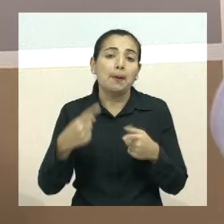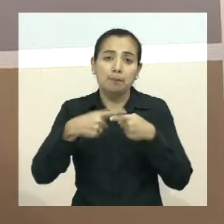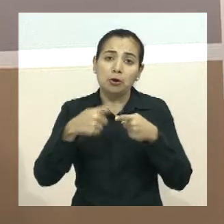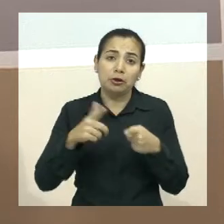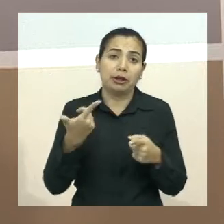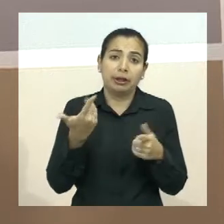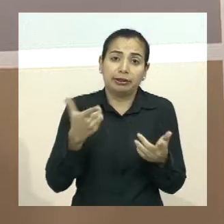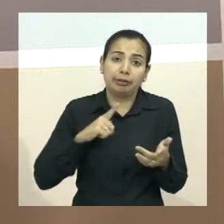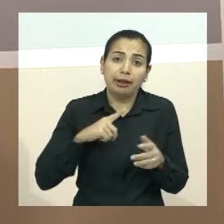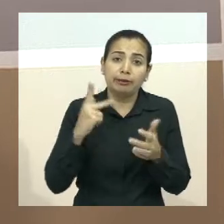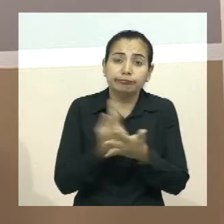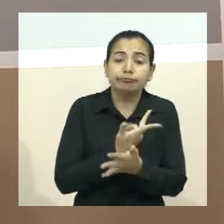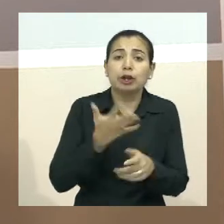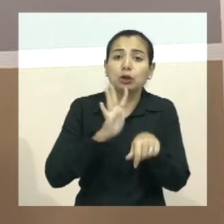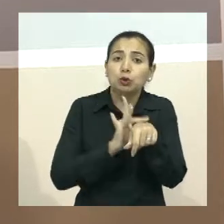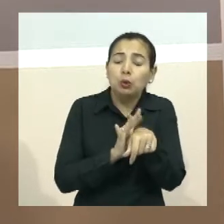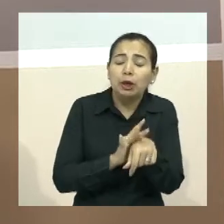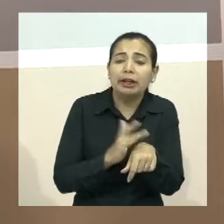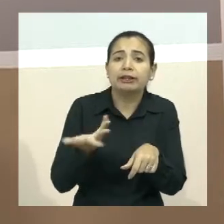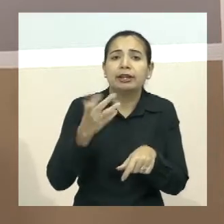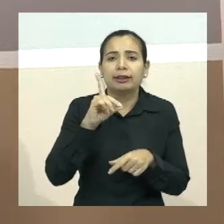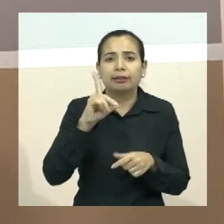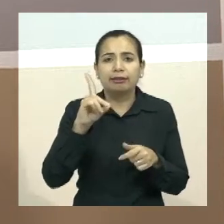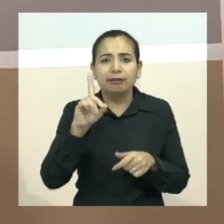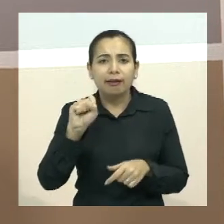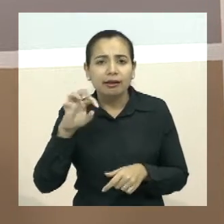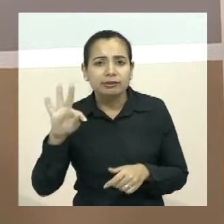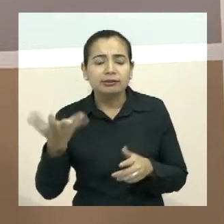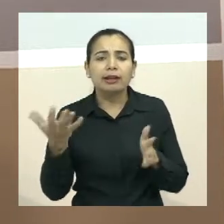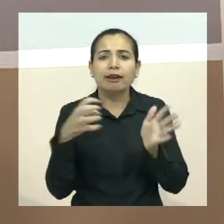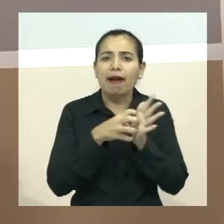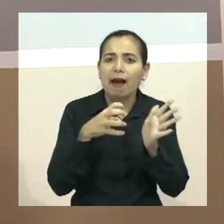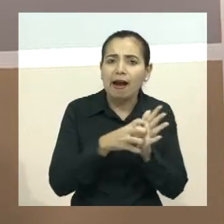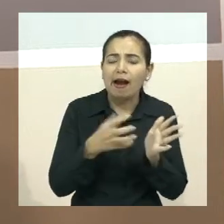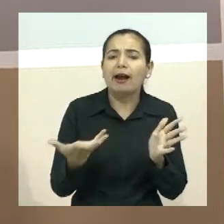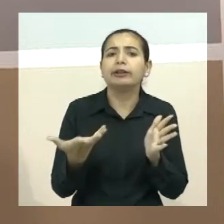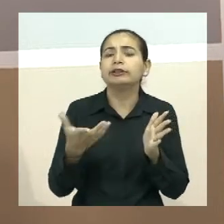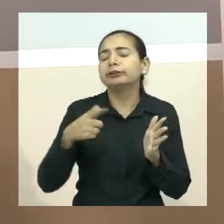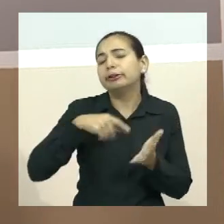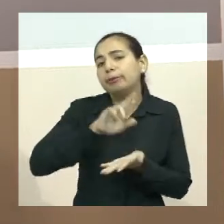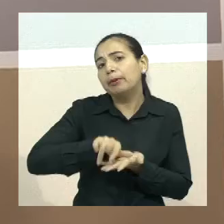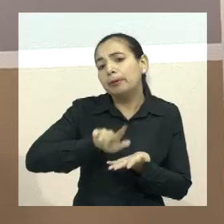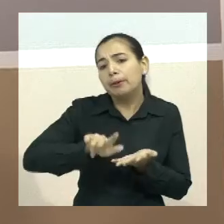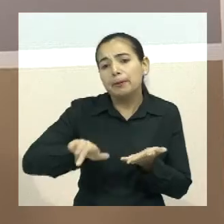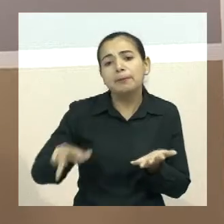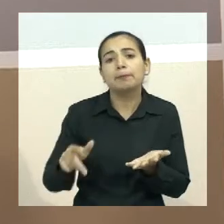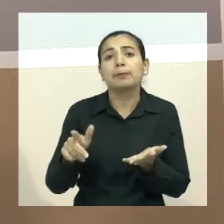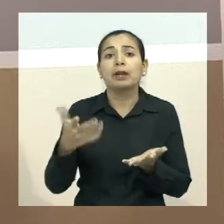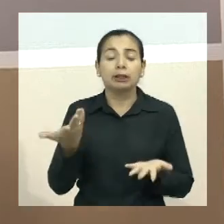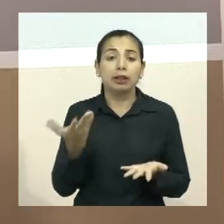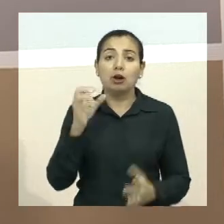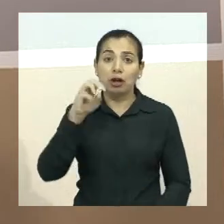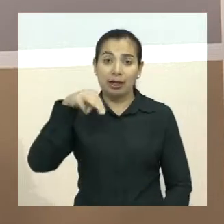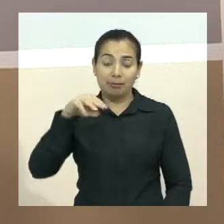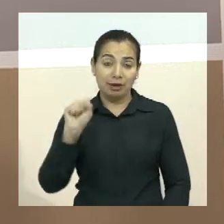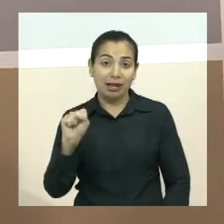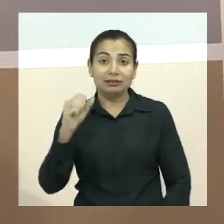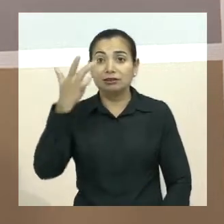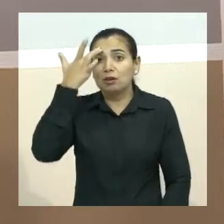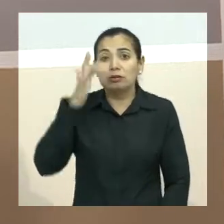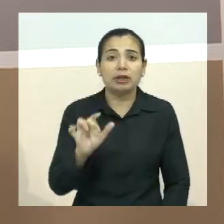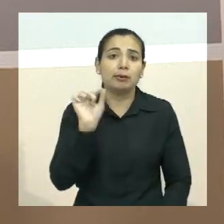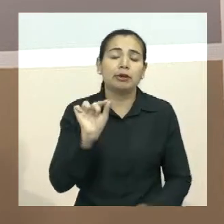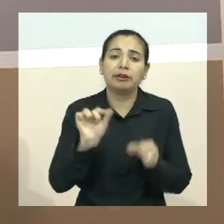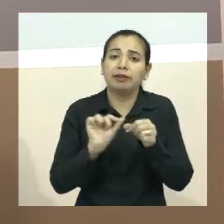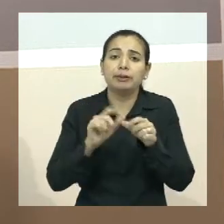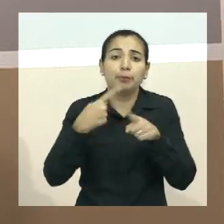AIDS, gestação na adolescência, são problemas de saúde pública, que a OMS não sabe mais o que fazer. Então, campanhas tradicionais